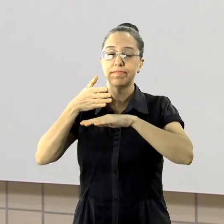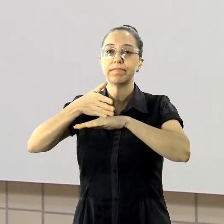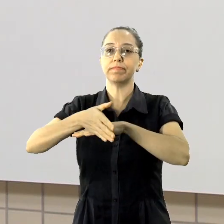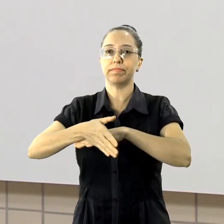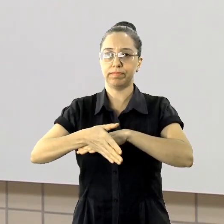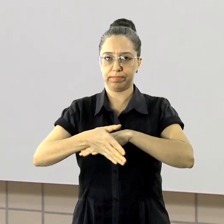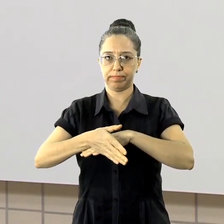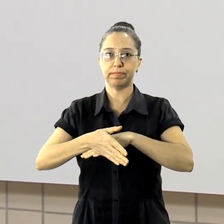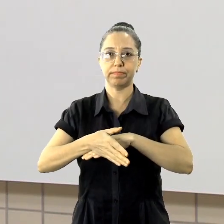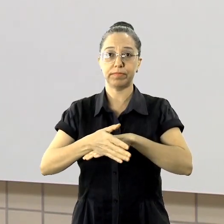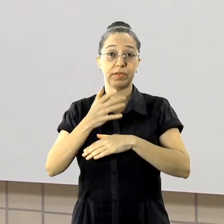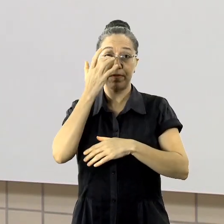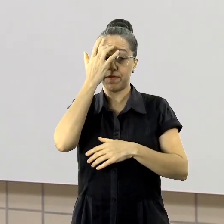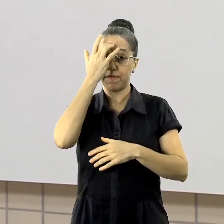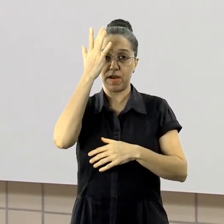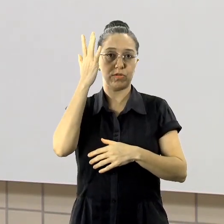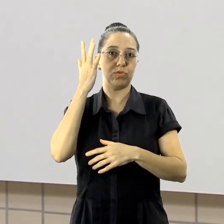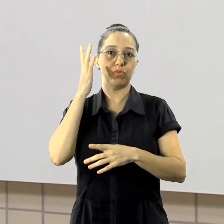fica